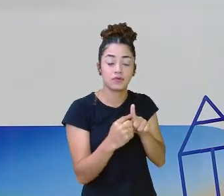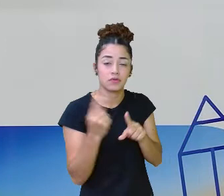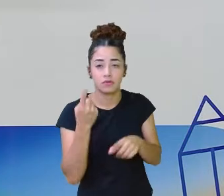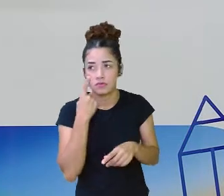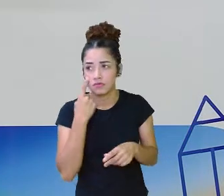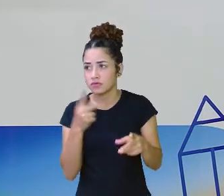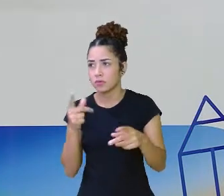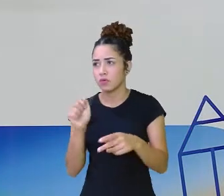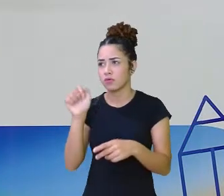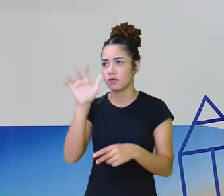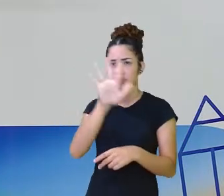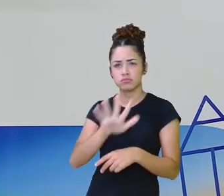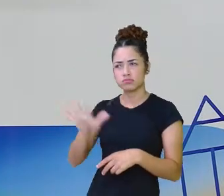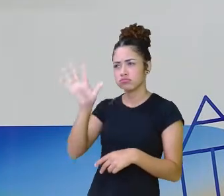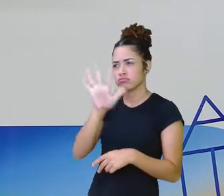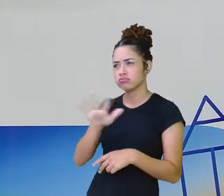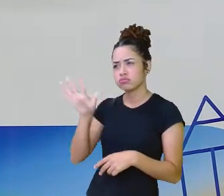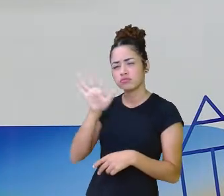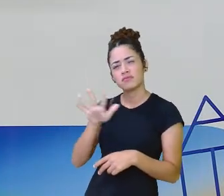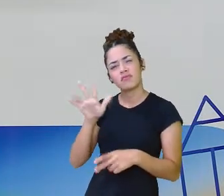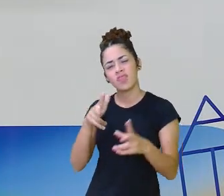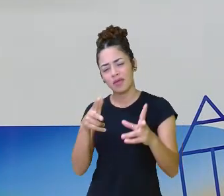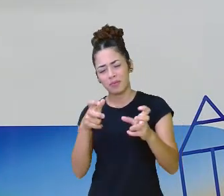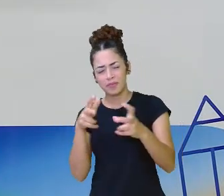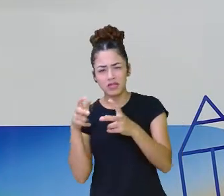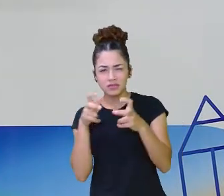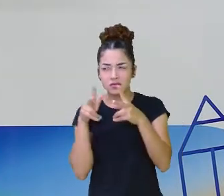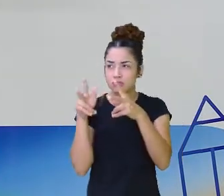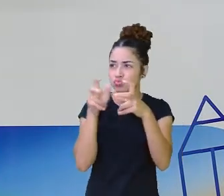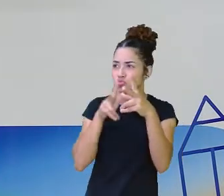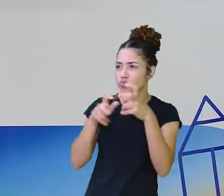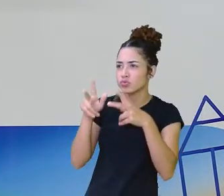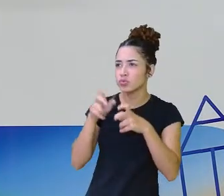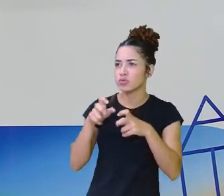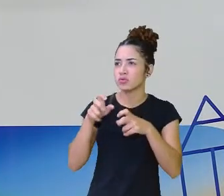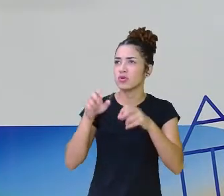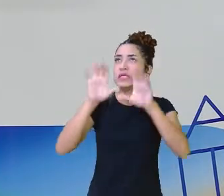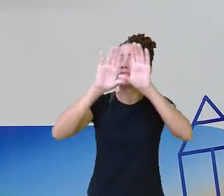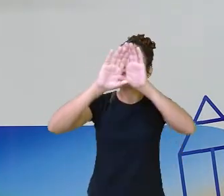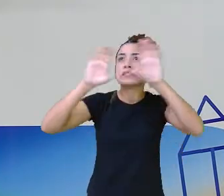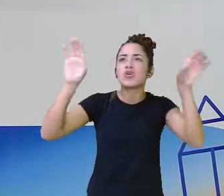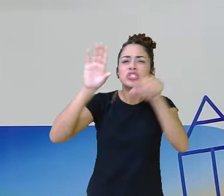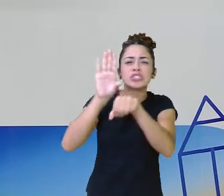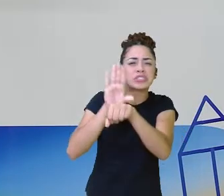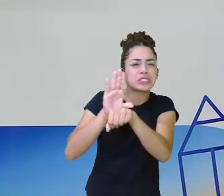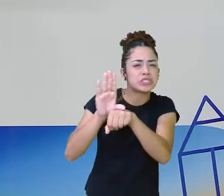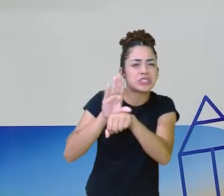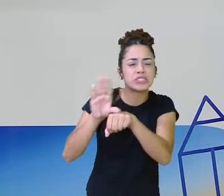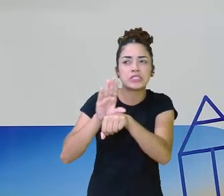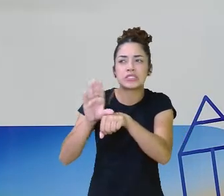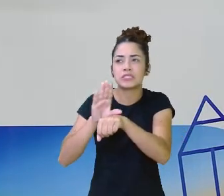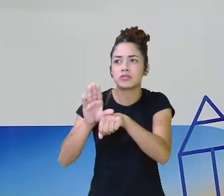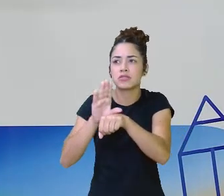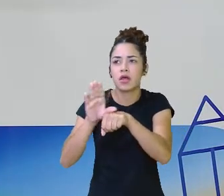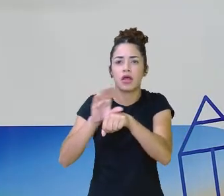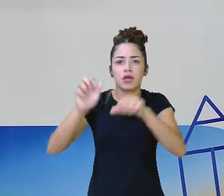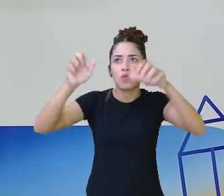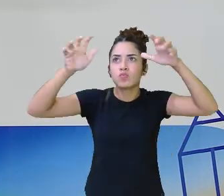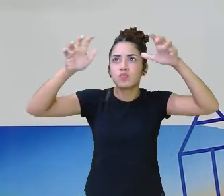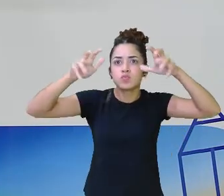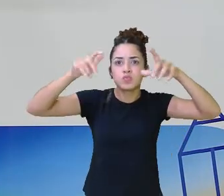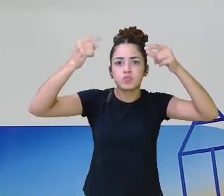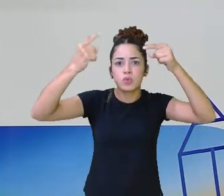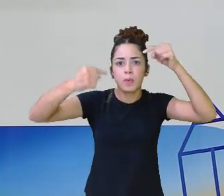região que a gente observa aqui. A gente está vendo que o céu está cinzento e que está nevando, gente. Coisa que,